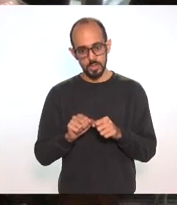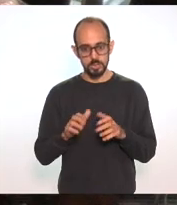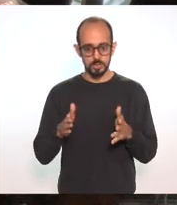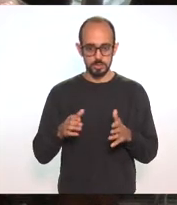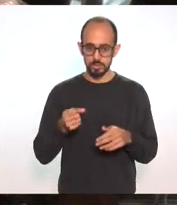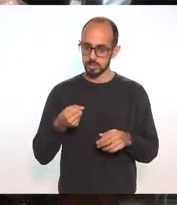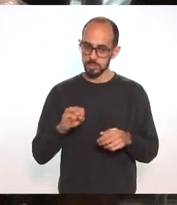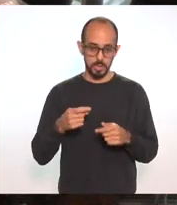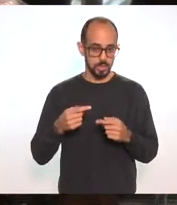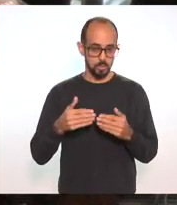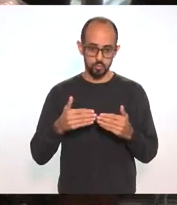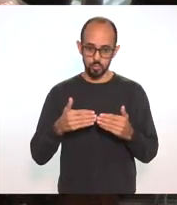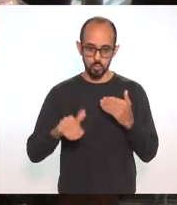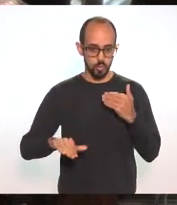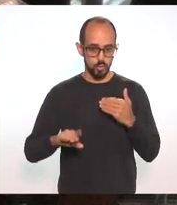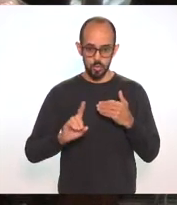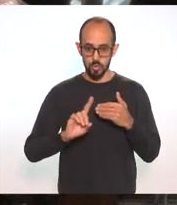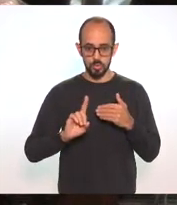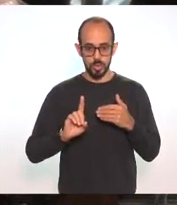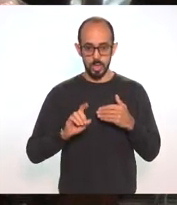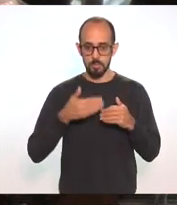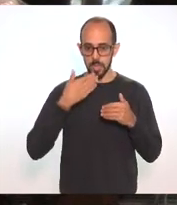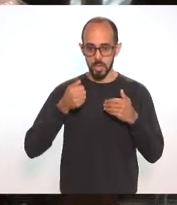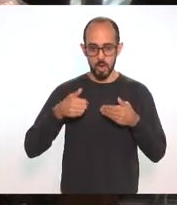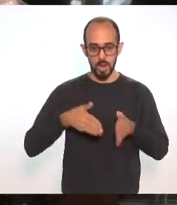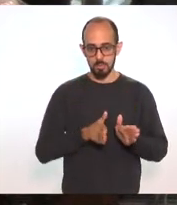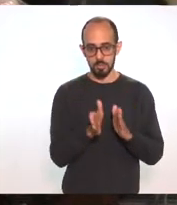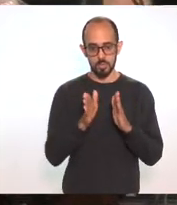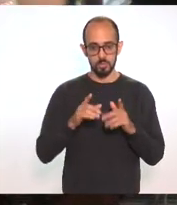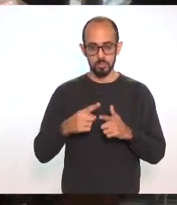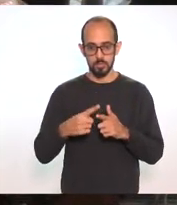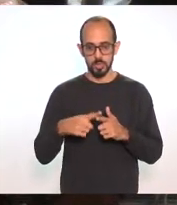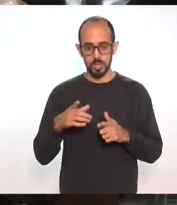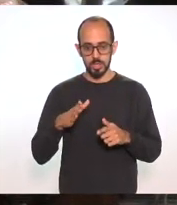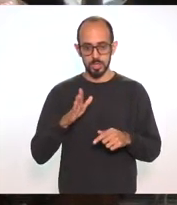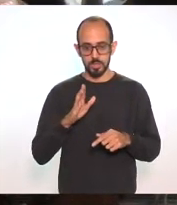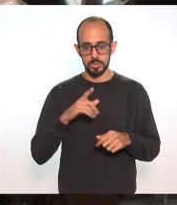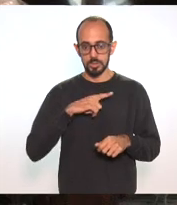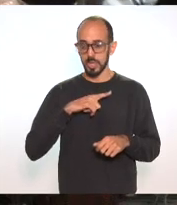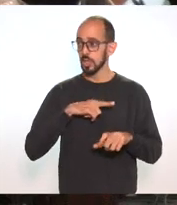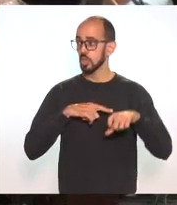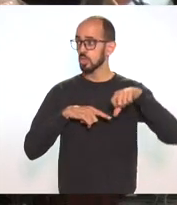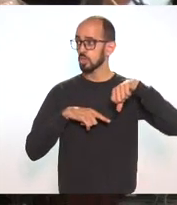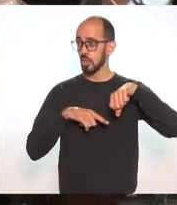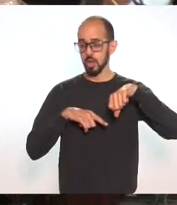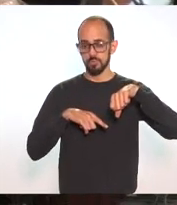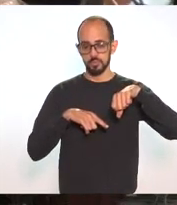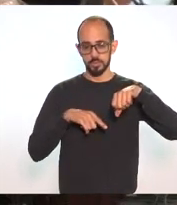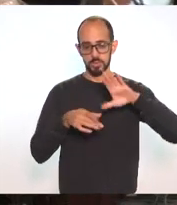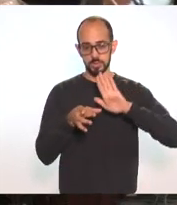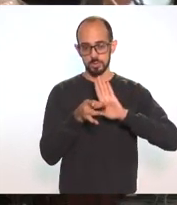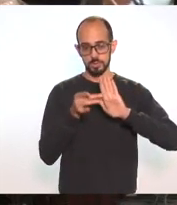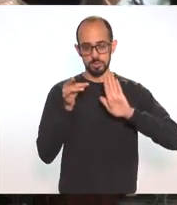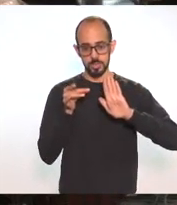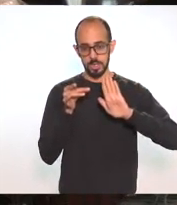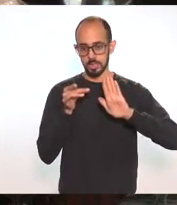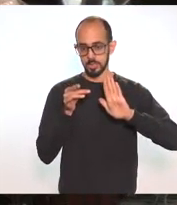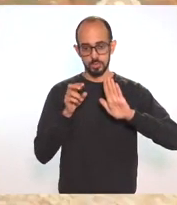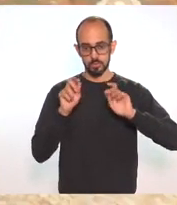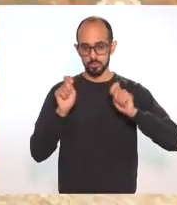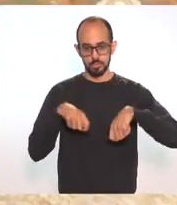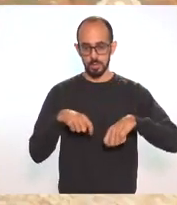é o caminho, o melhor caminho até para chegar aqui, porque senão são 9 destaques. Sim. Não vamos conseguir votar esses